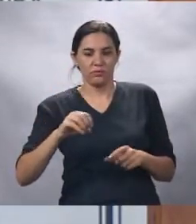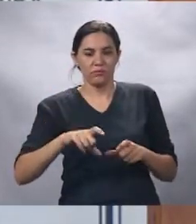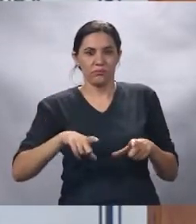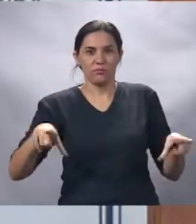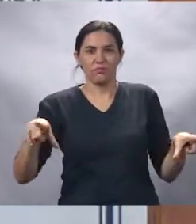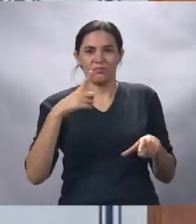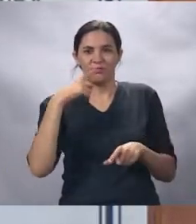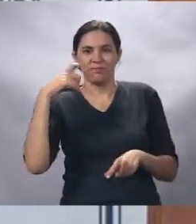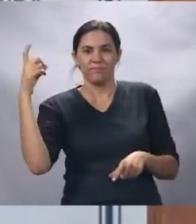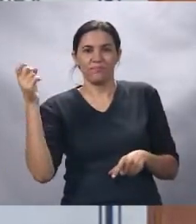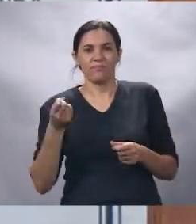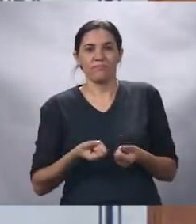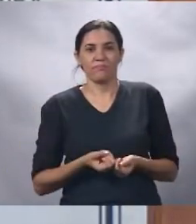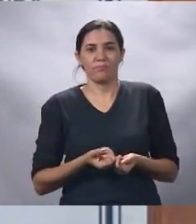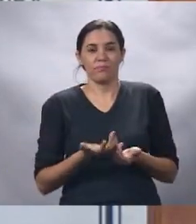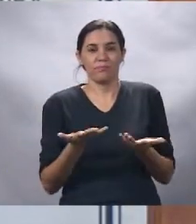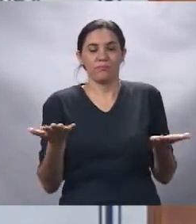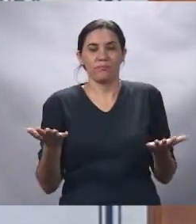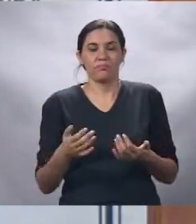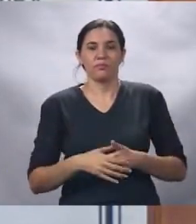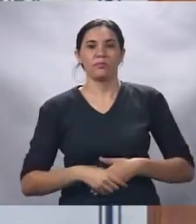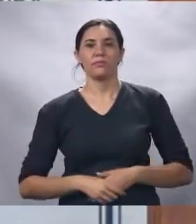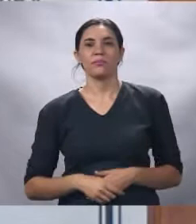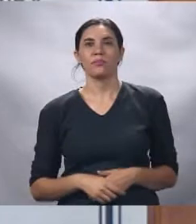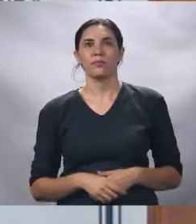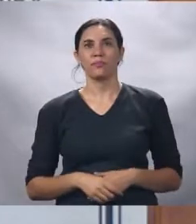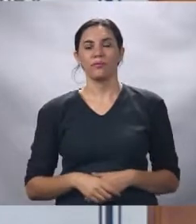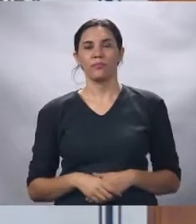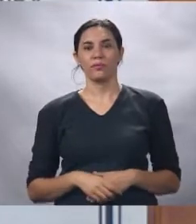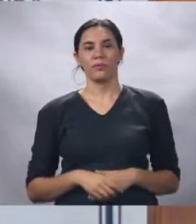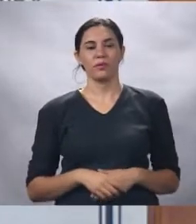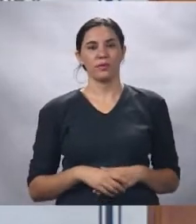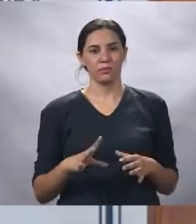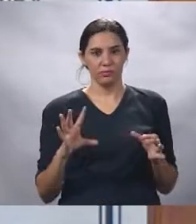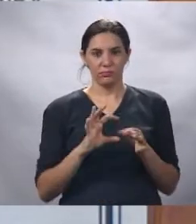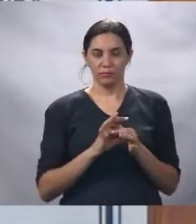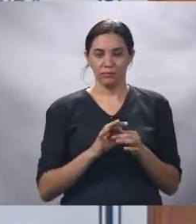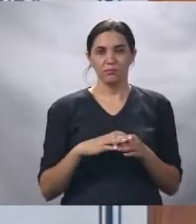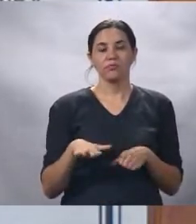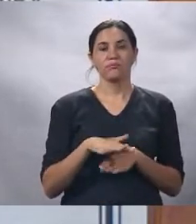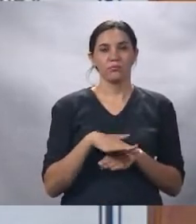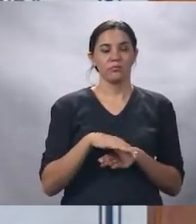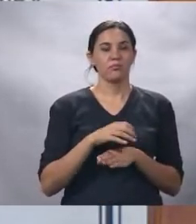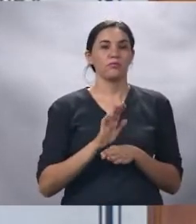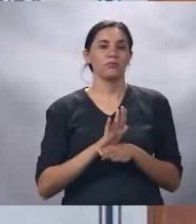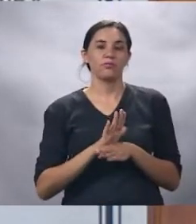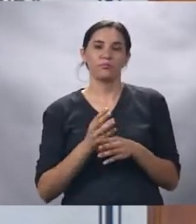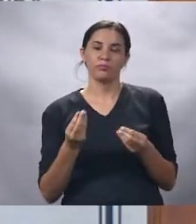Então, essa interligação beneficia muito a população daquela região.